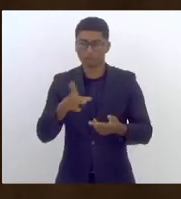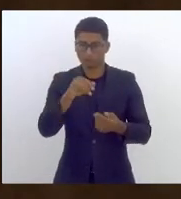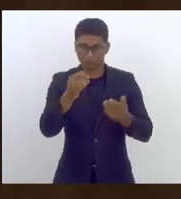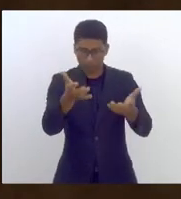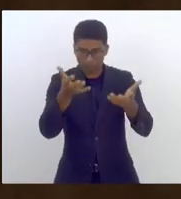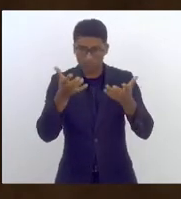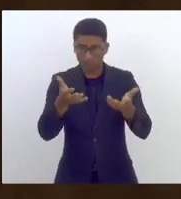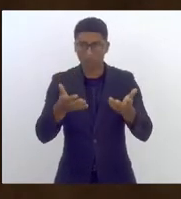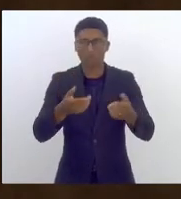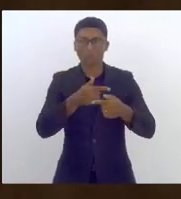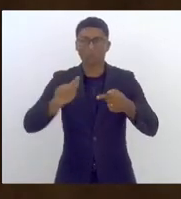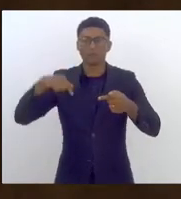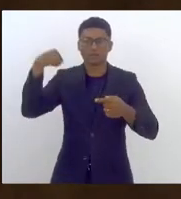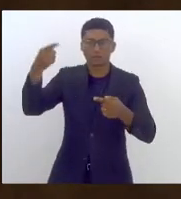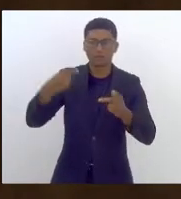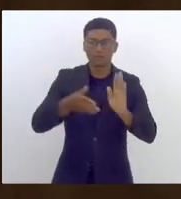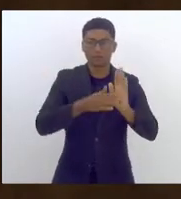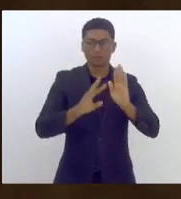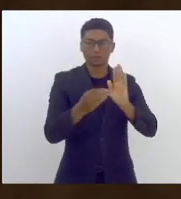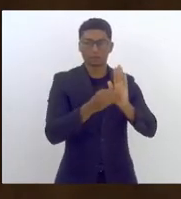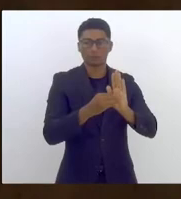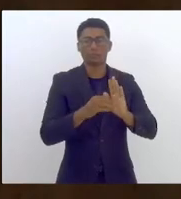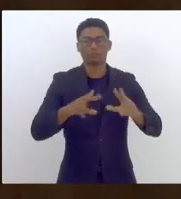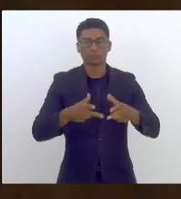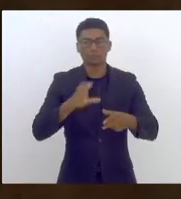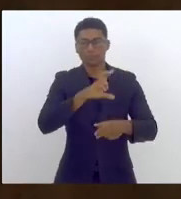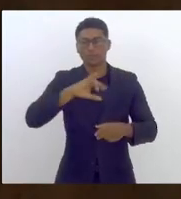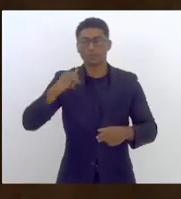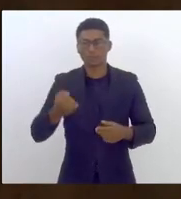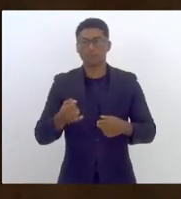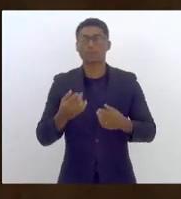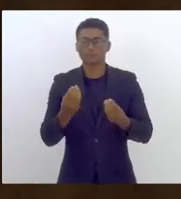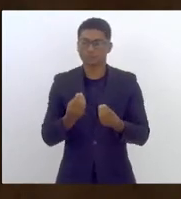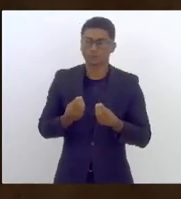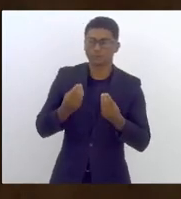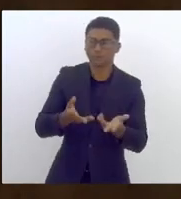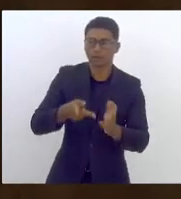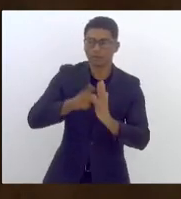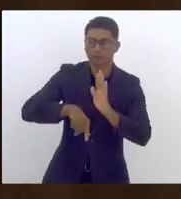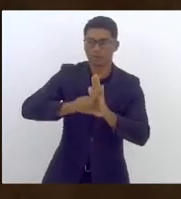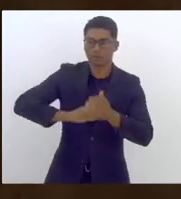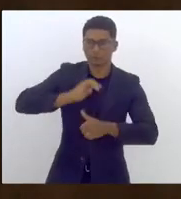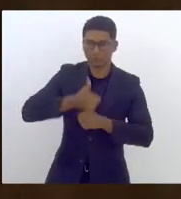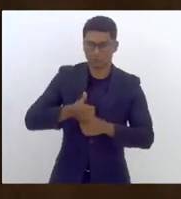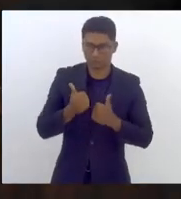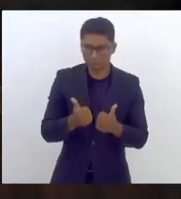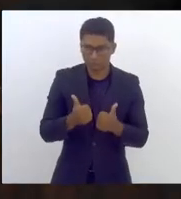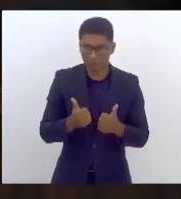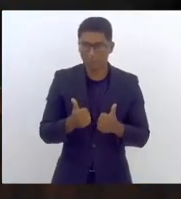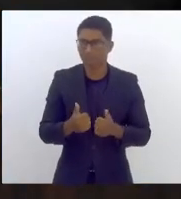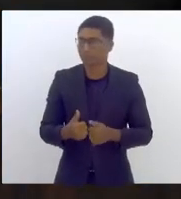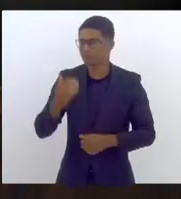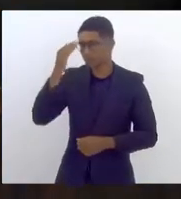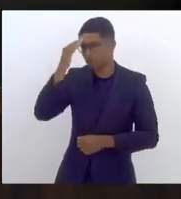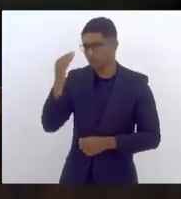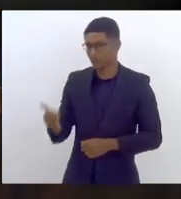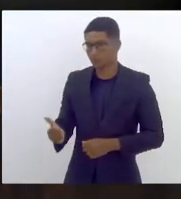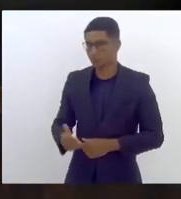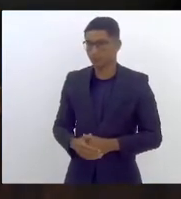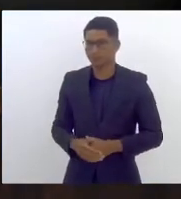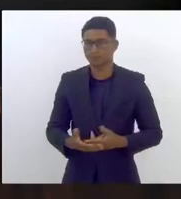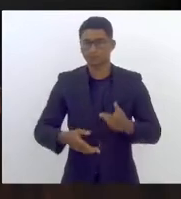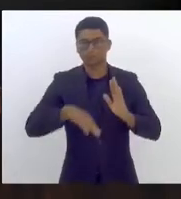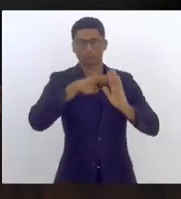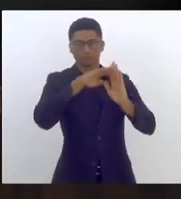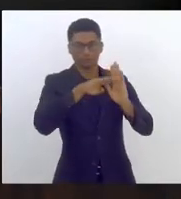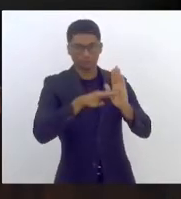levar lá para outra semana que vem a ccj ali dará o substitutivo perfeito obrigado nada mais